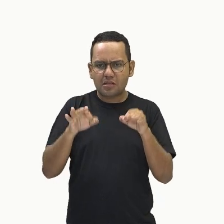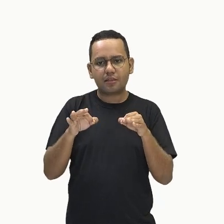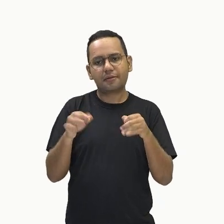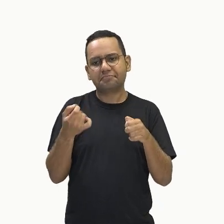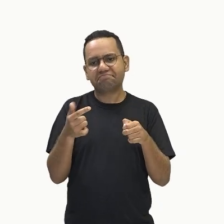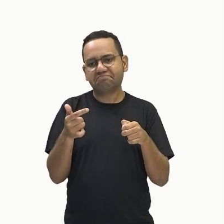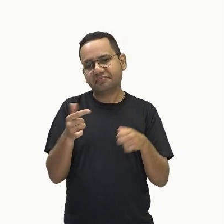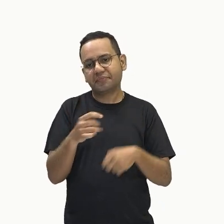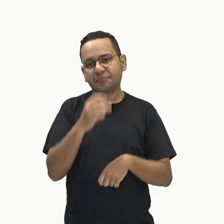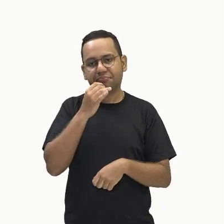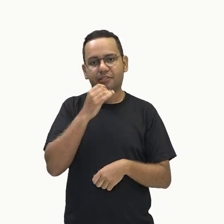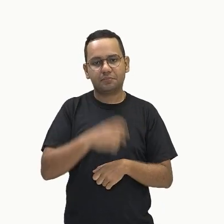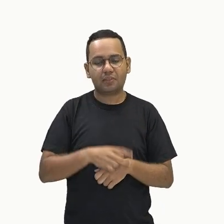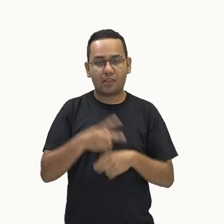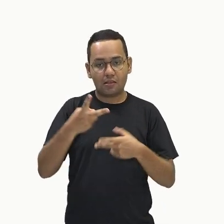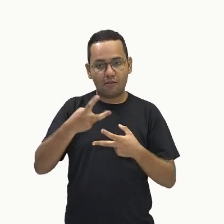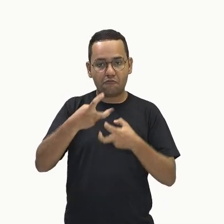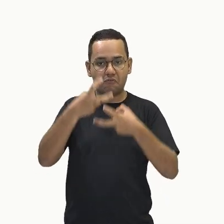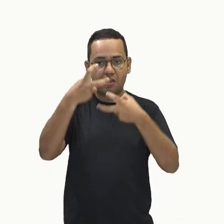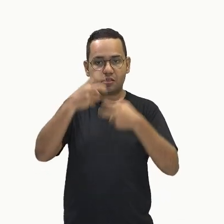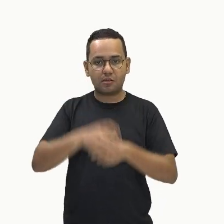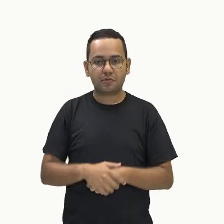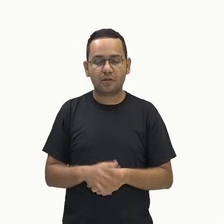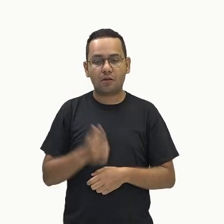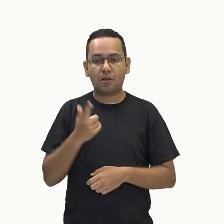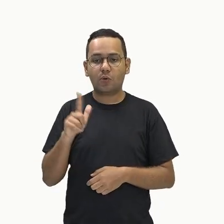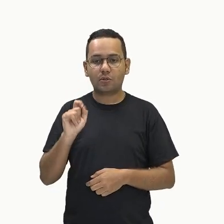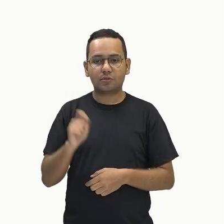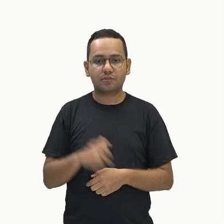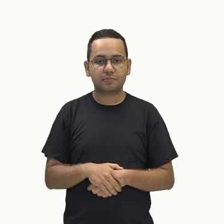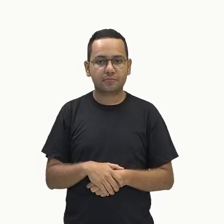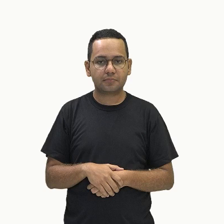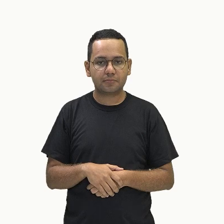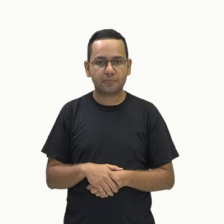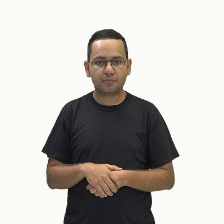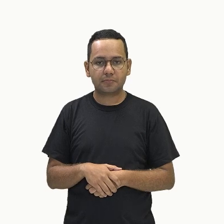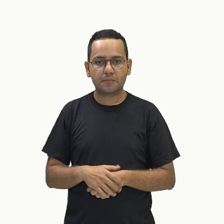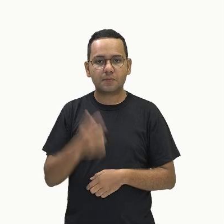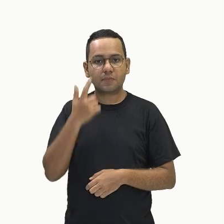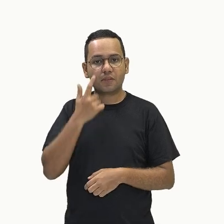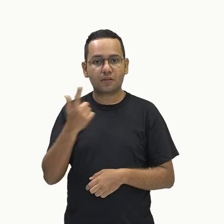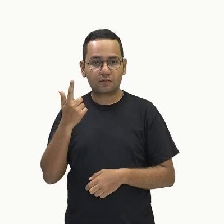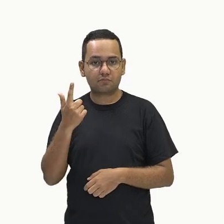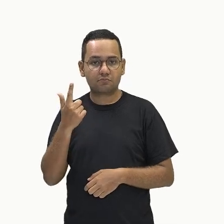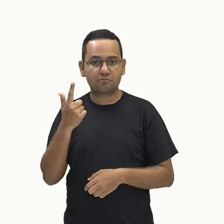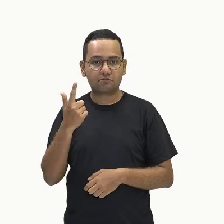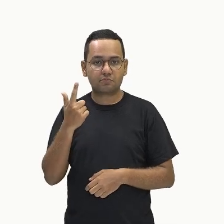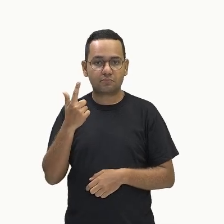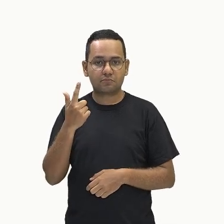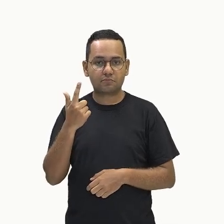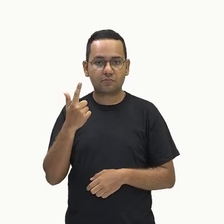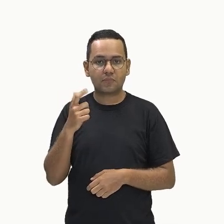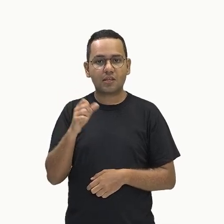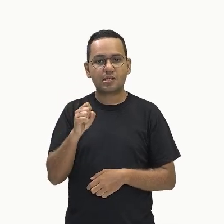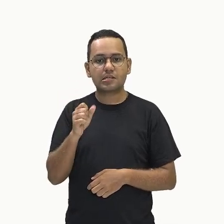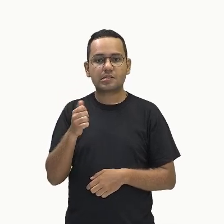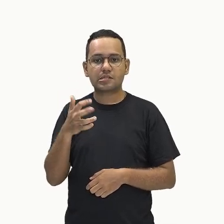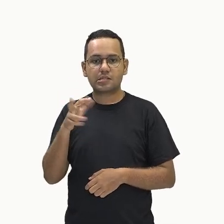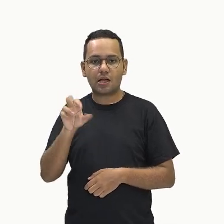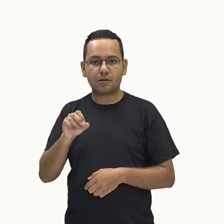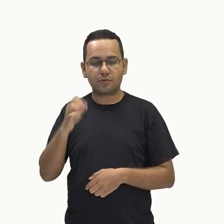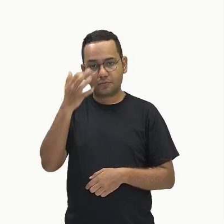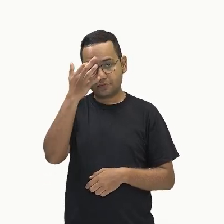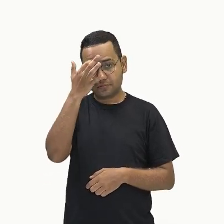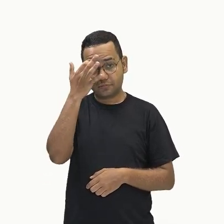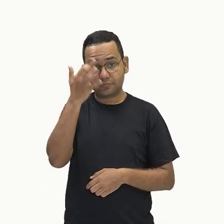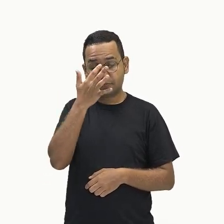exemplo as vértebras, mas também temos a maxila, o sacro, aqui,